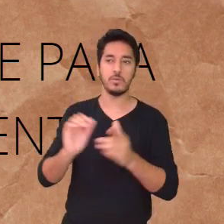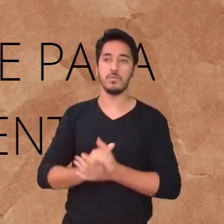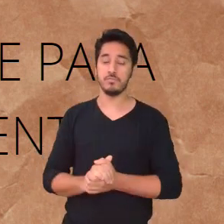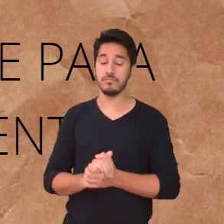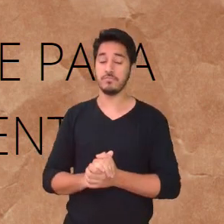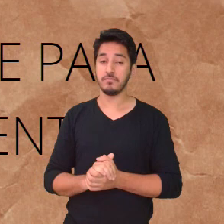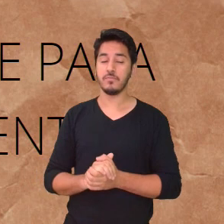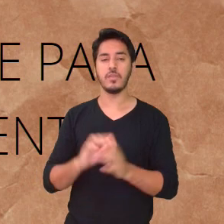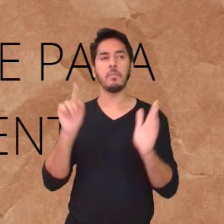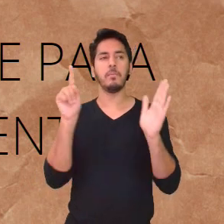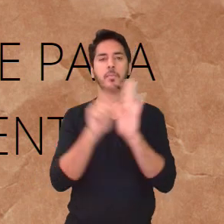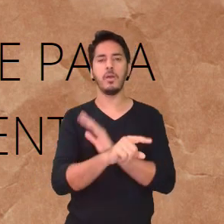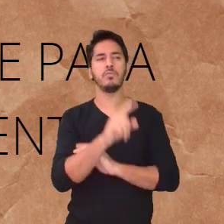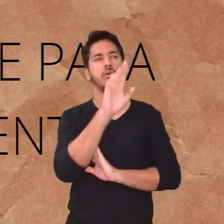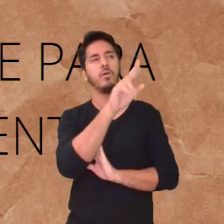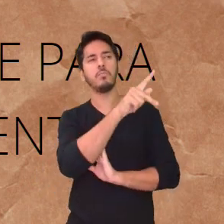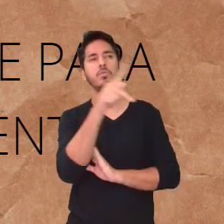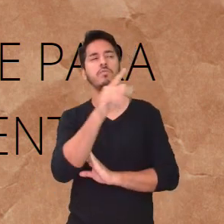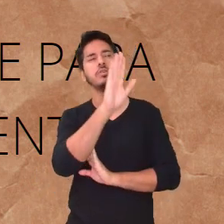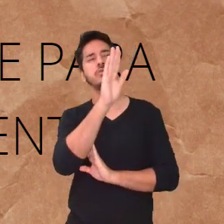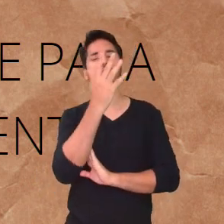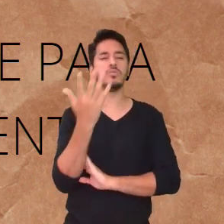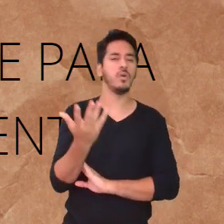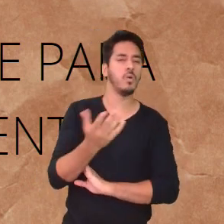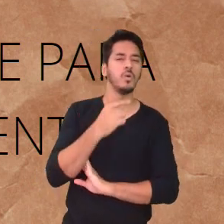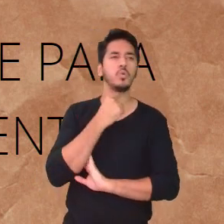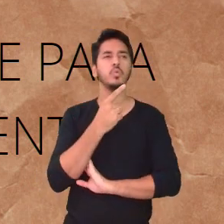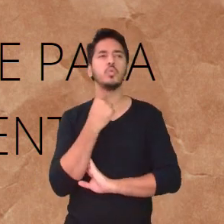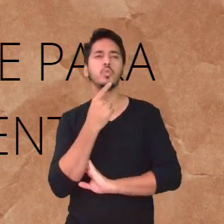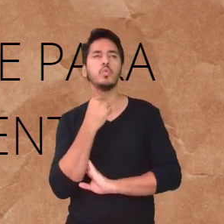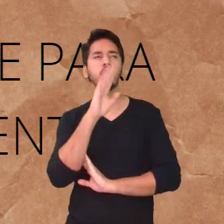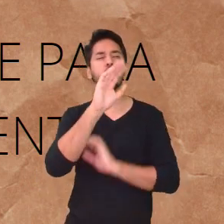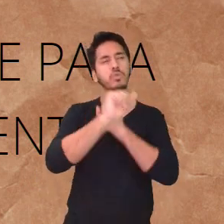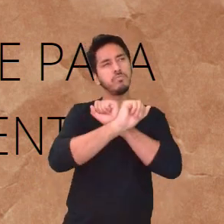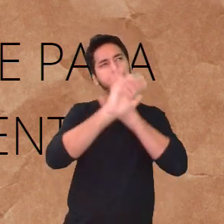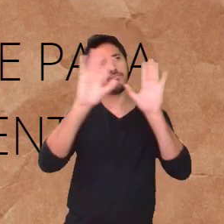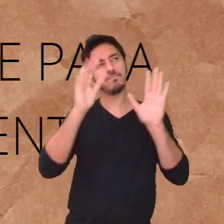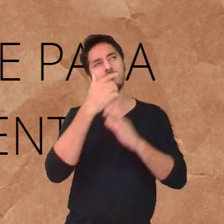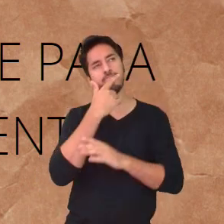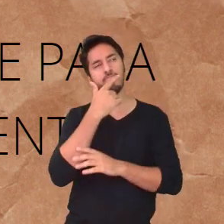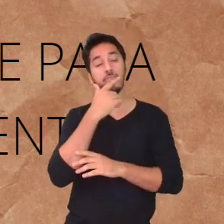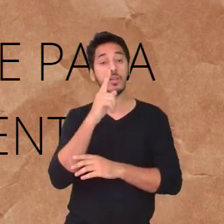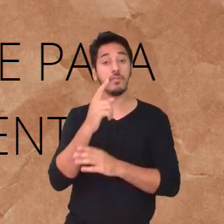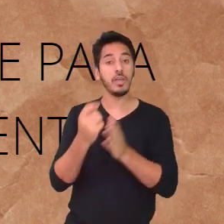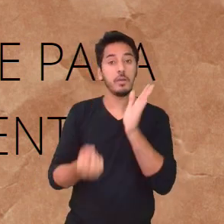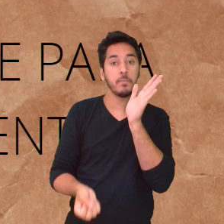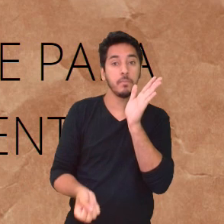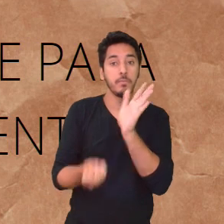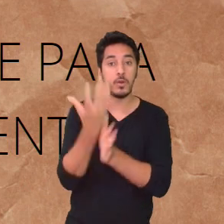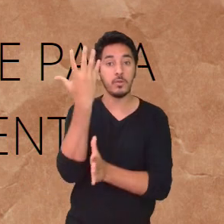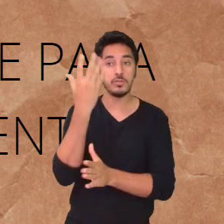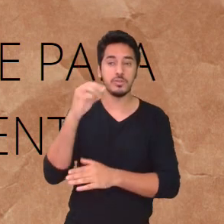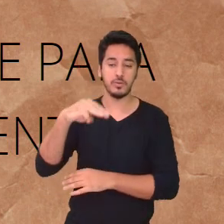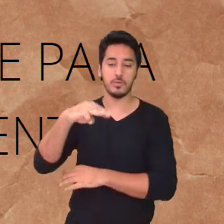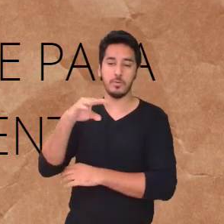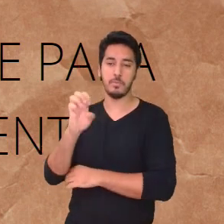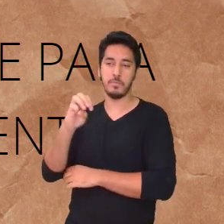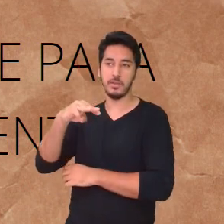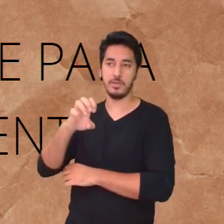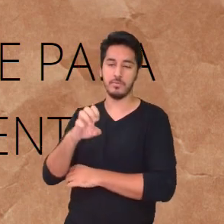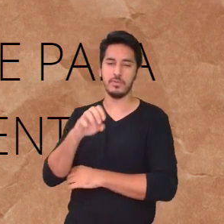pergunta ao seu tutor, faz aí tira dúvidas com ele e vai produzir o meme. Esse meme eu